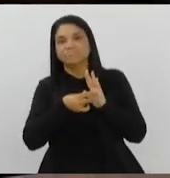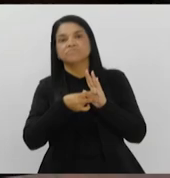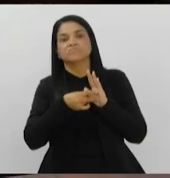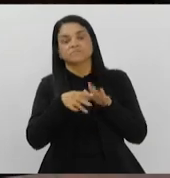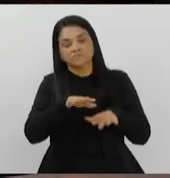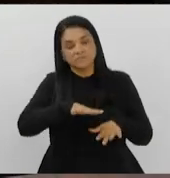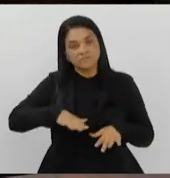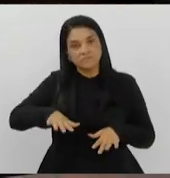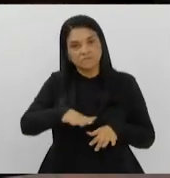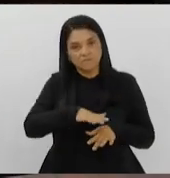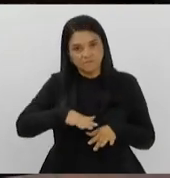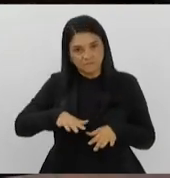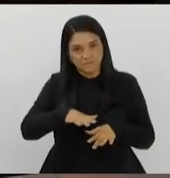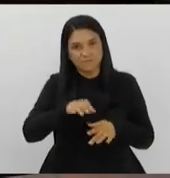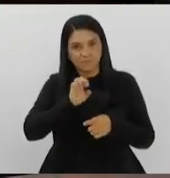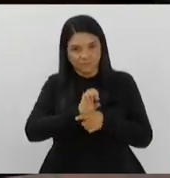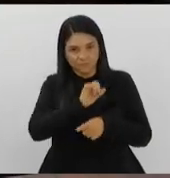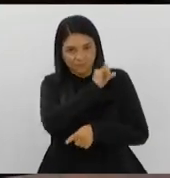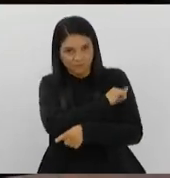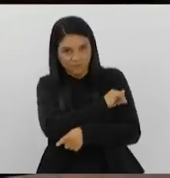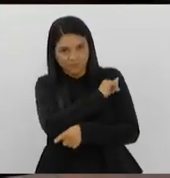regional do nosso Estado e que